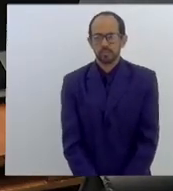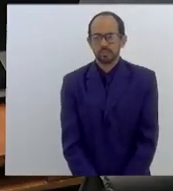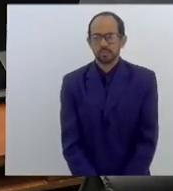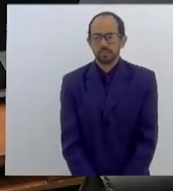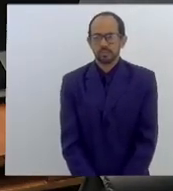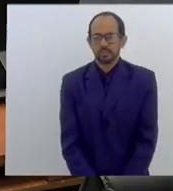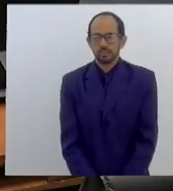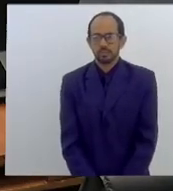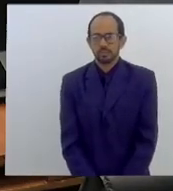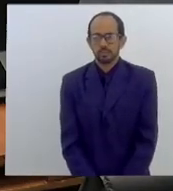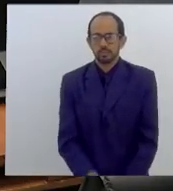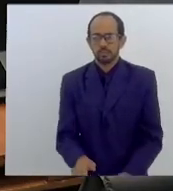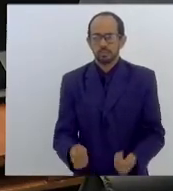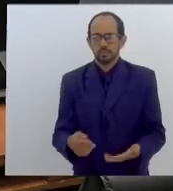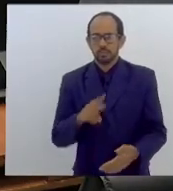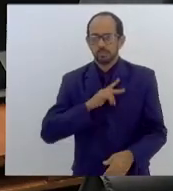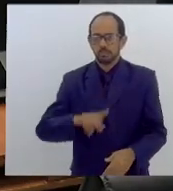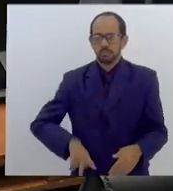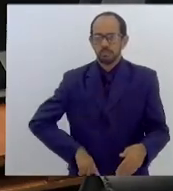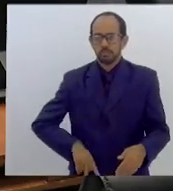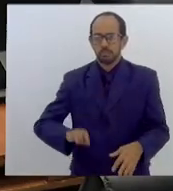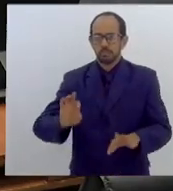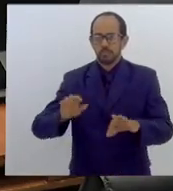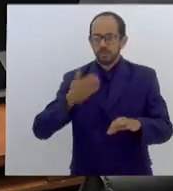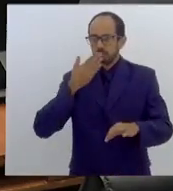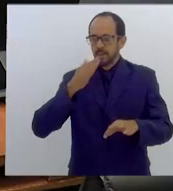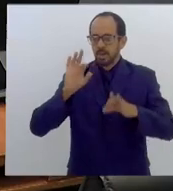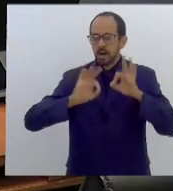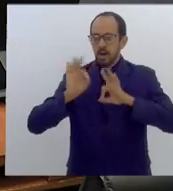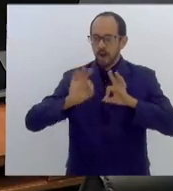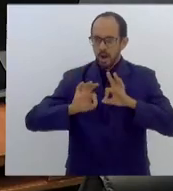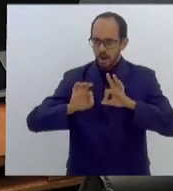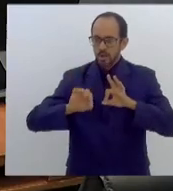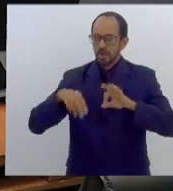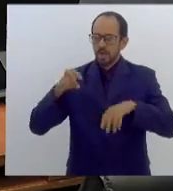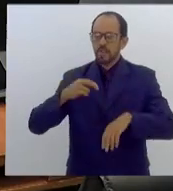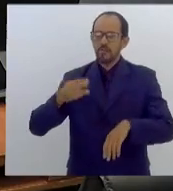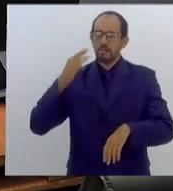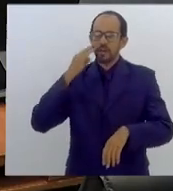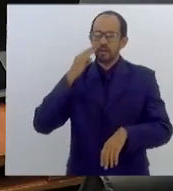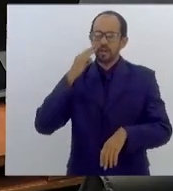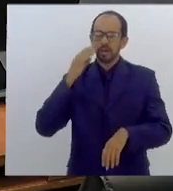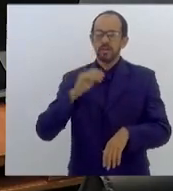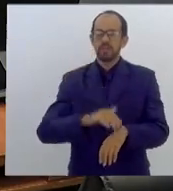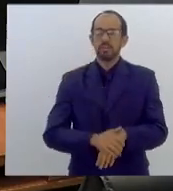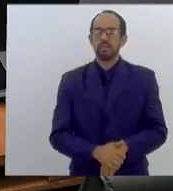Então, presidência, chama os trabalhos à ordem. Deputado Rodrigo é autor. Deputado Valdec.